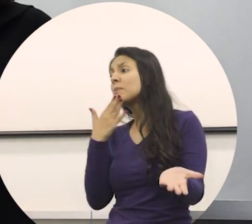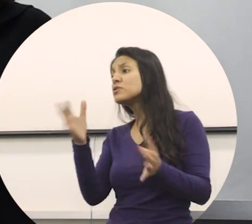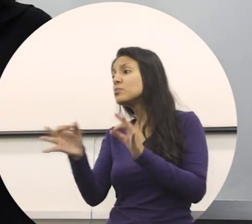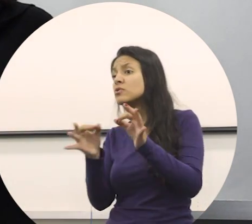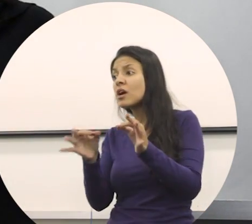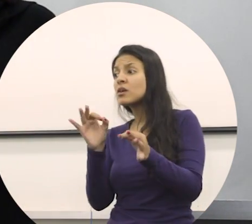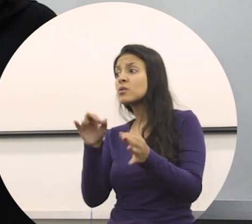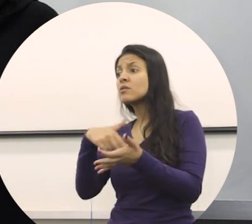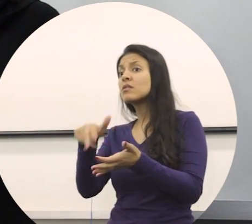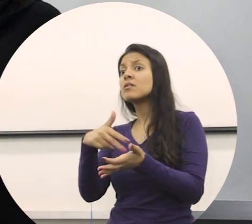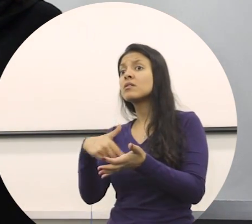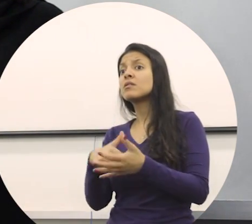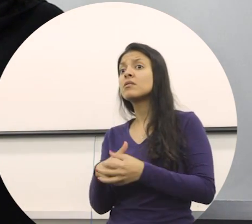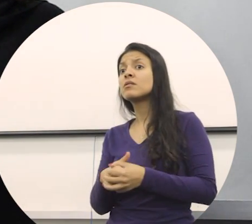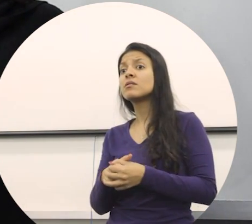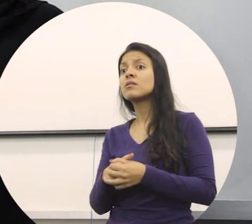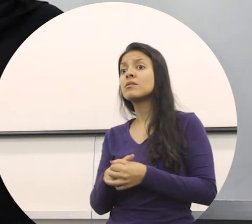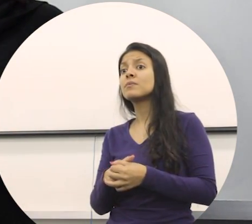os surdos.